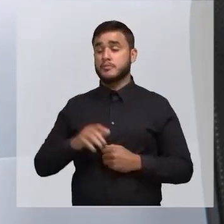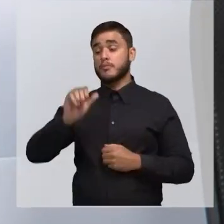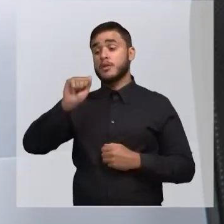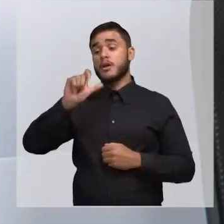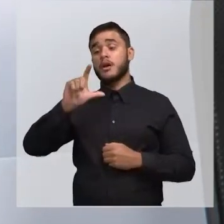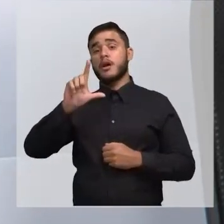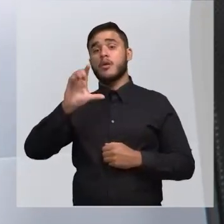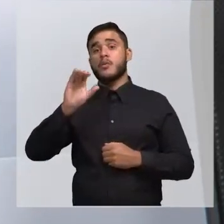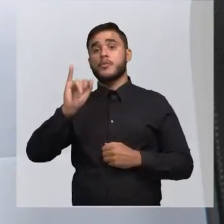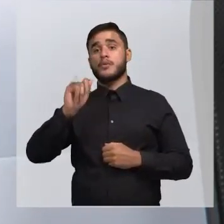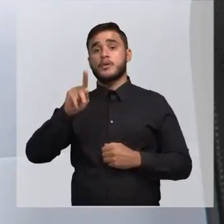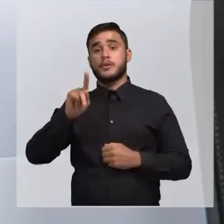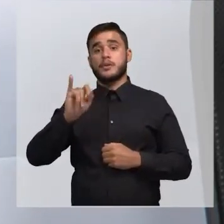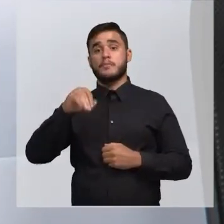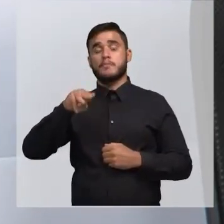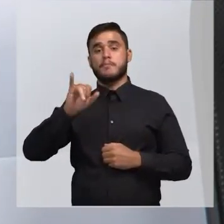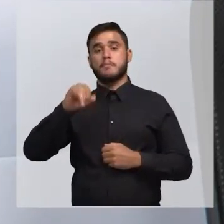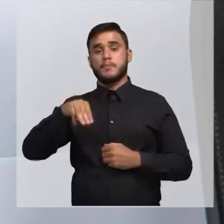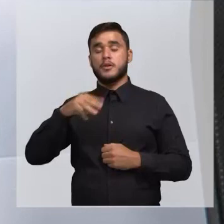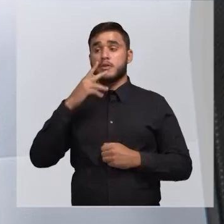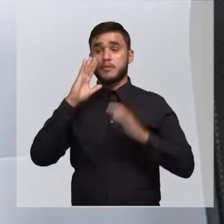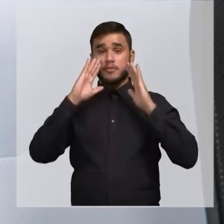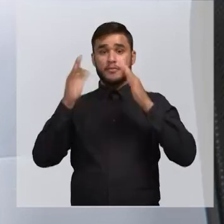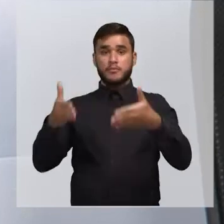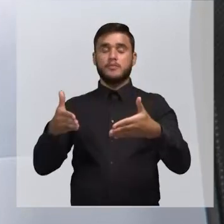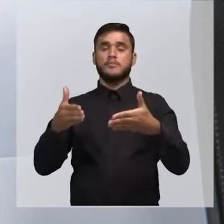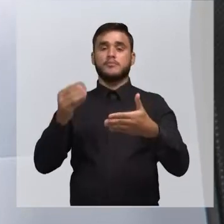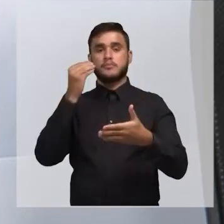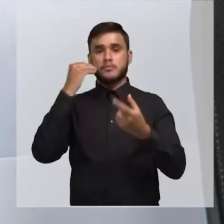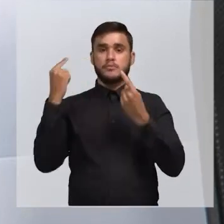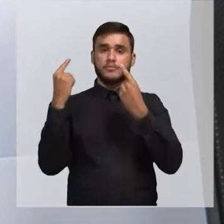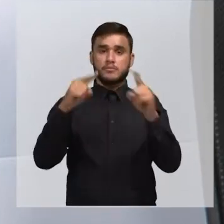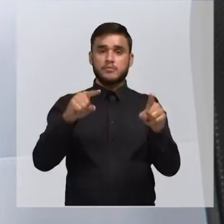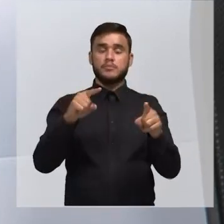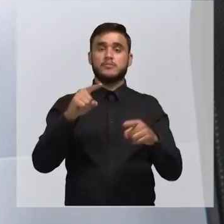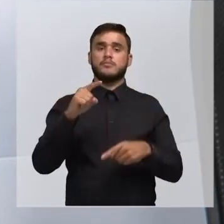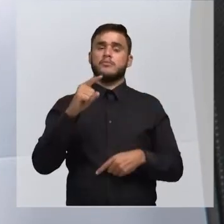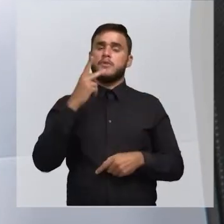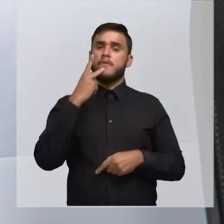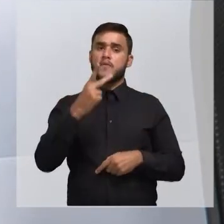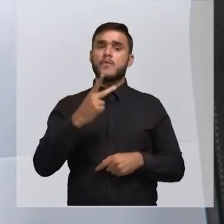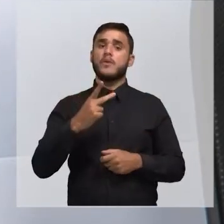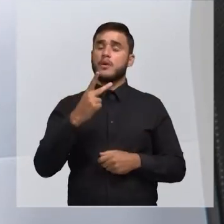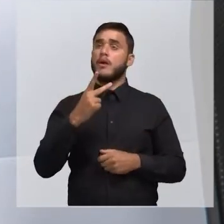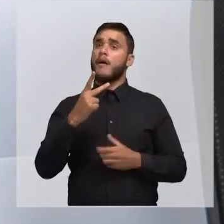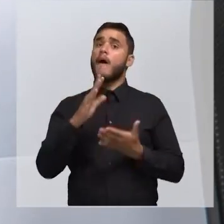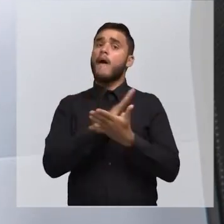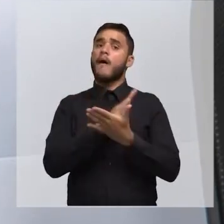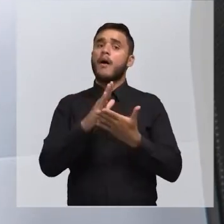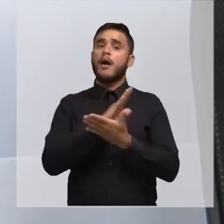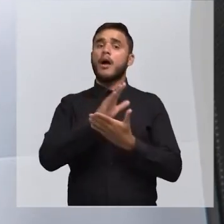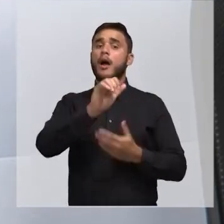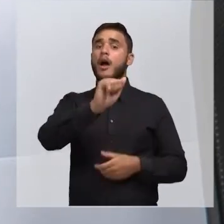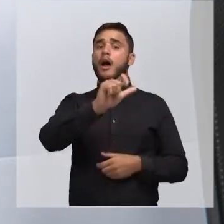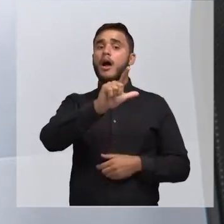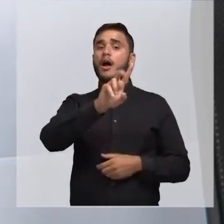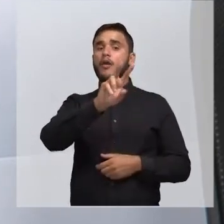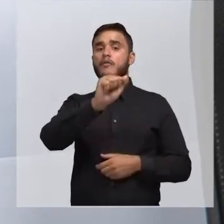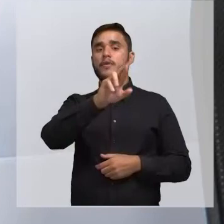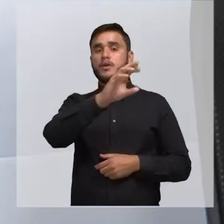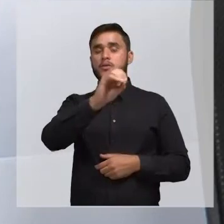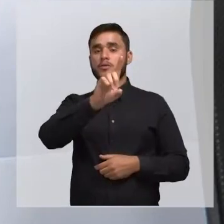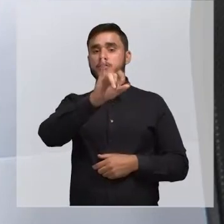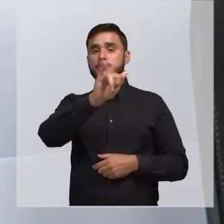Alckmin, nessas próximas horas, vai centralizar para desestabilizar Álvaro Dias, né? Porque, querendo ou não, Álvaro Dias tem